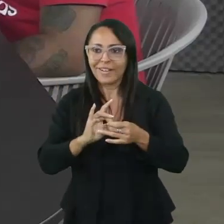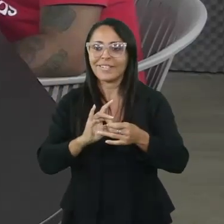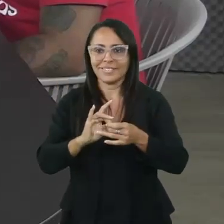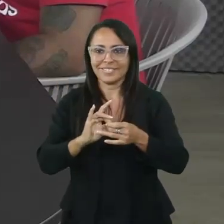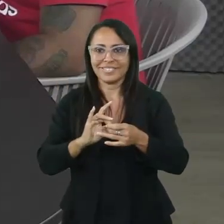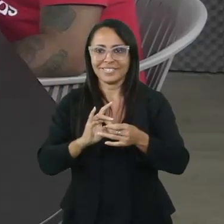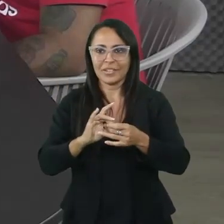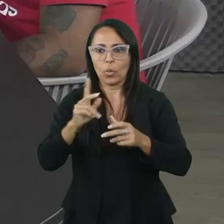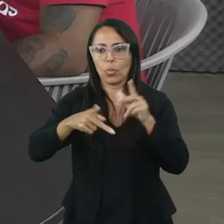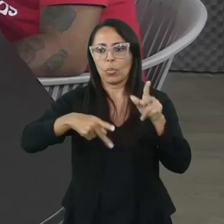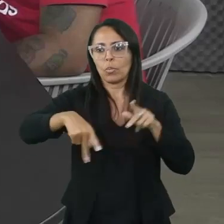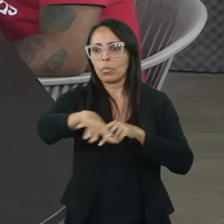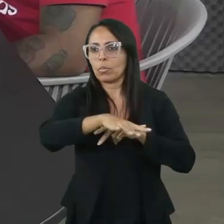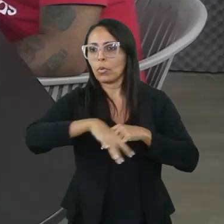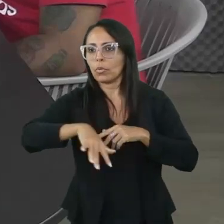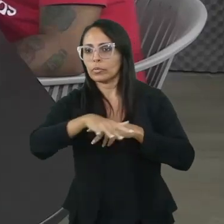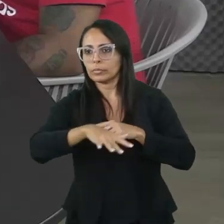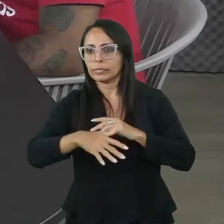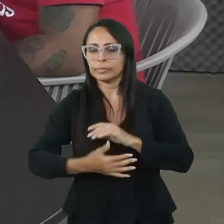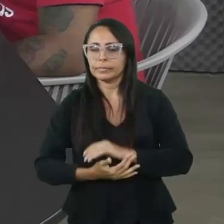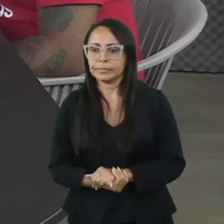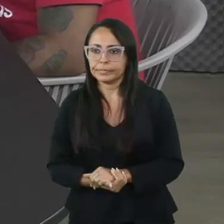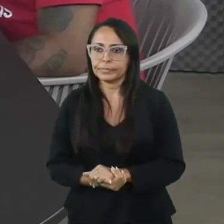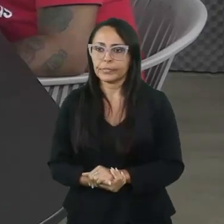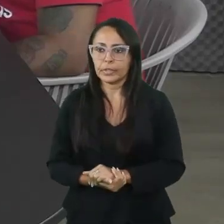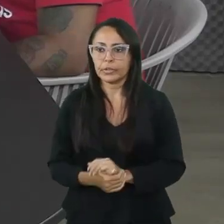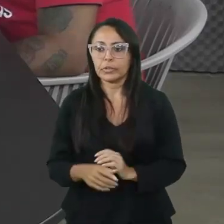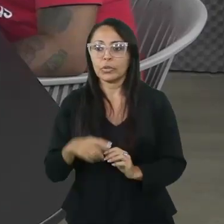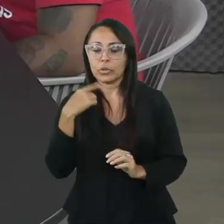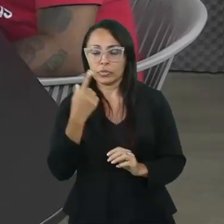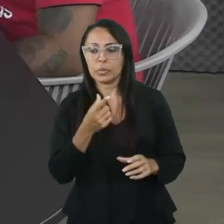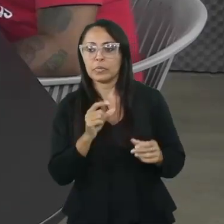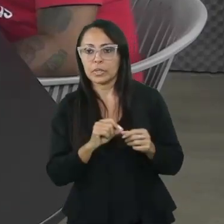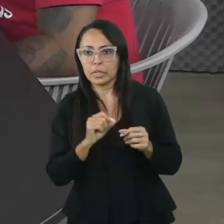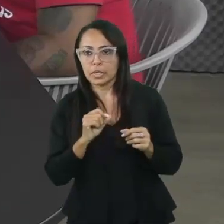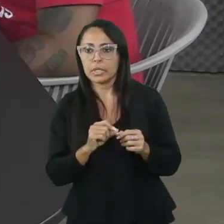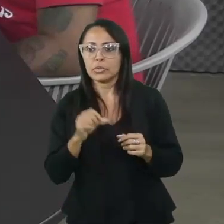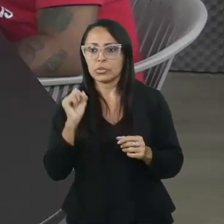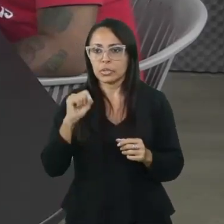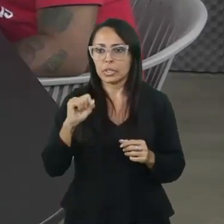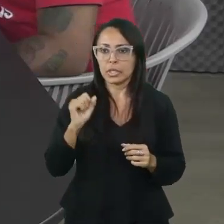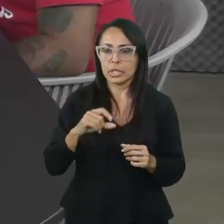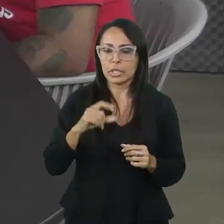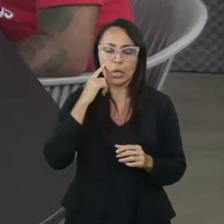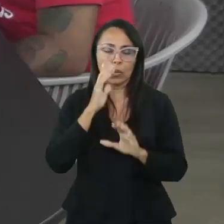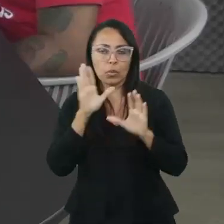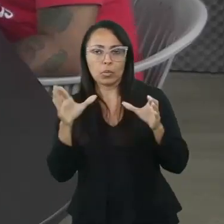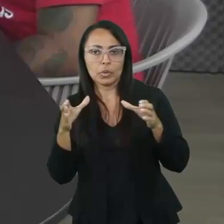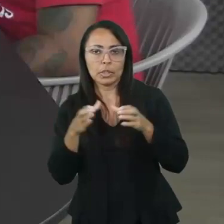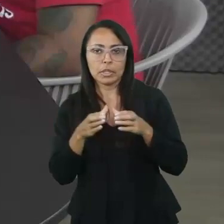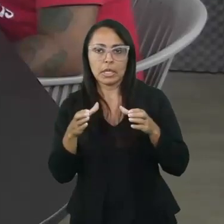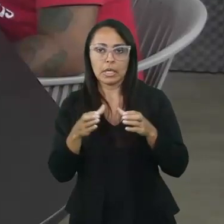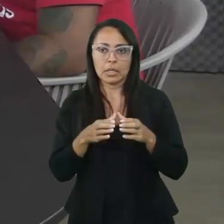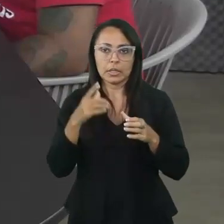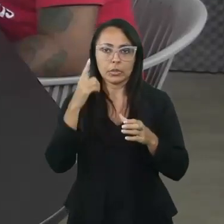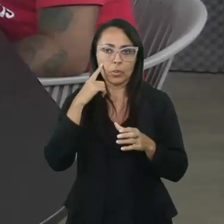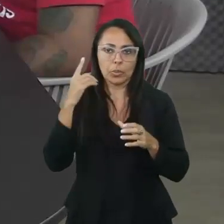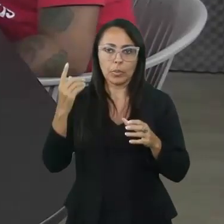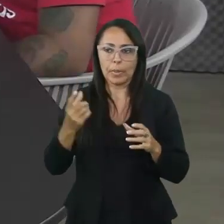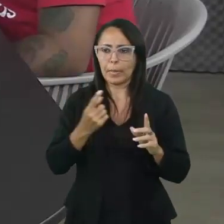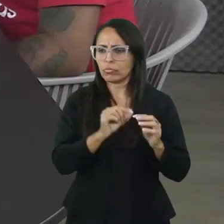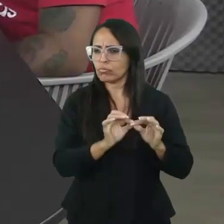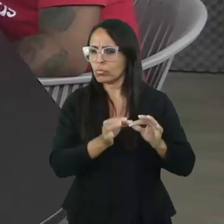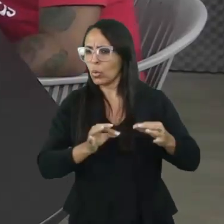comunidade. Né? Eu enxergo E como fazer isso agora que a comunidade não é mais na península, né? A